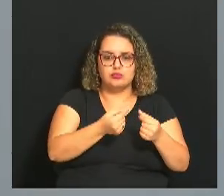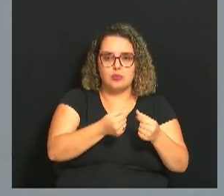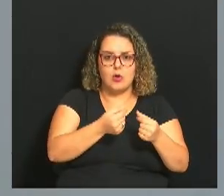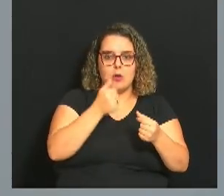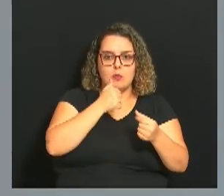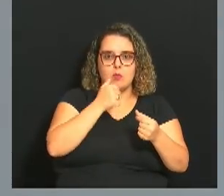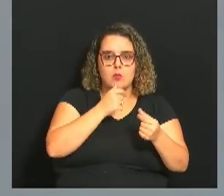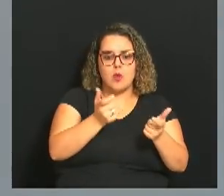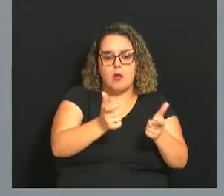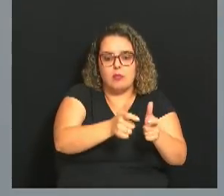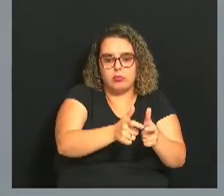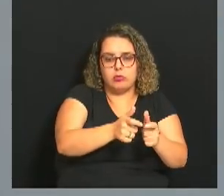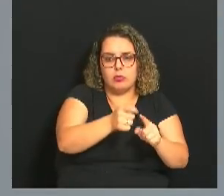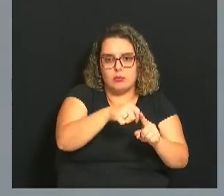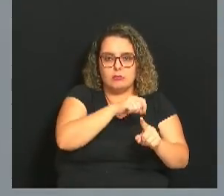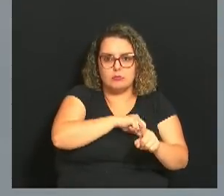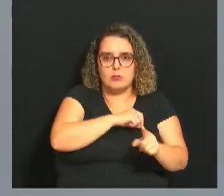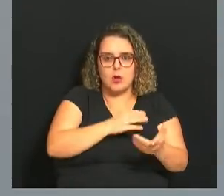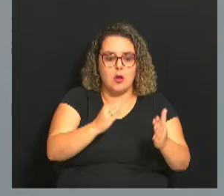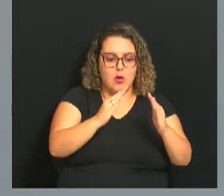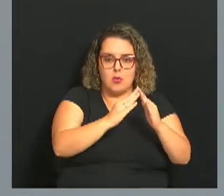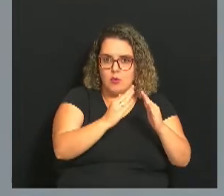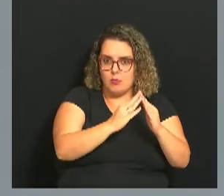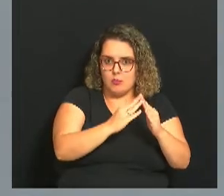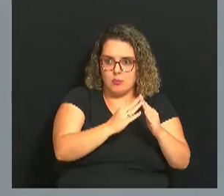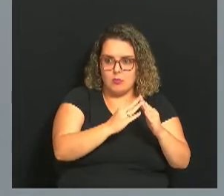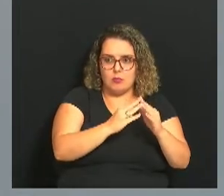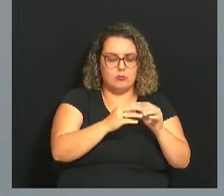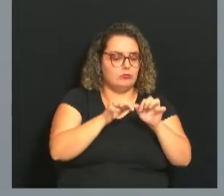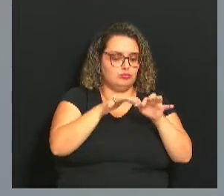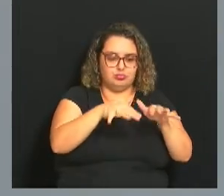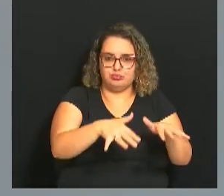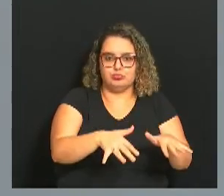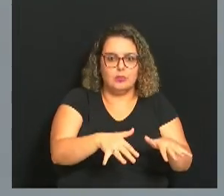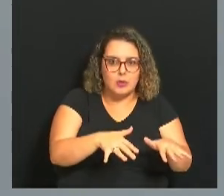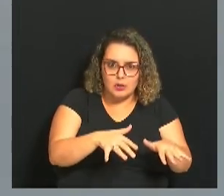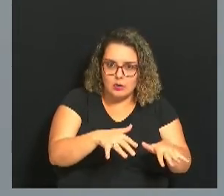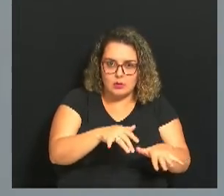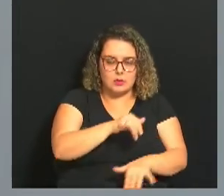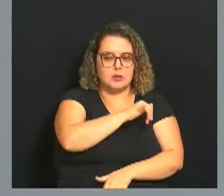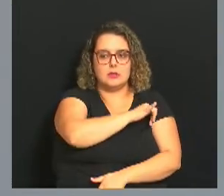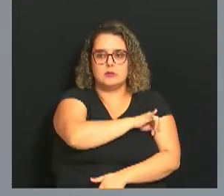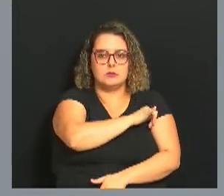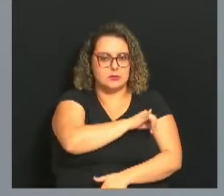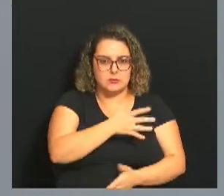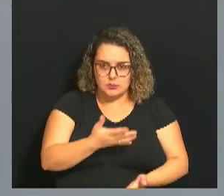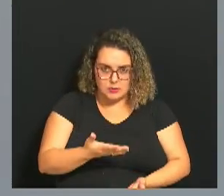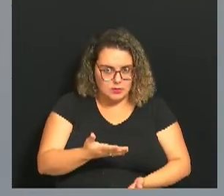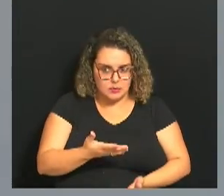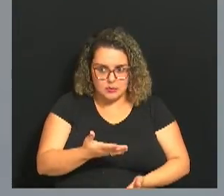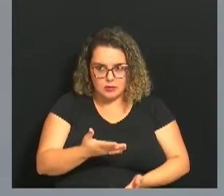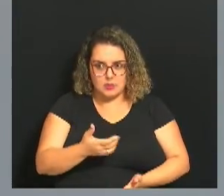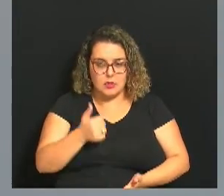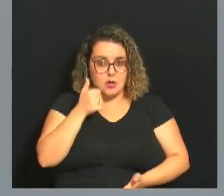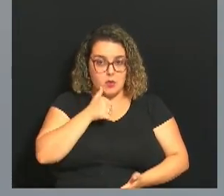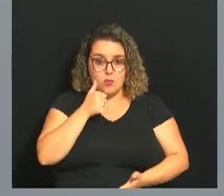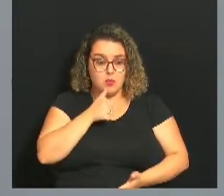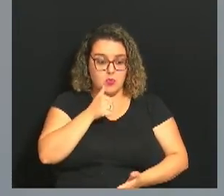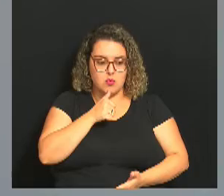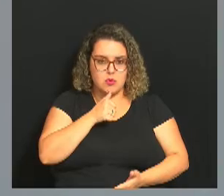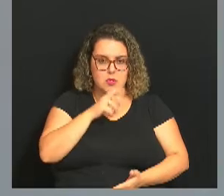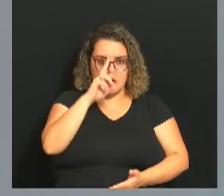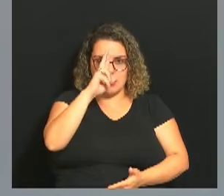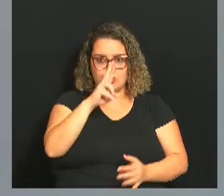trabalho. Então, uma casa que foi danificada, atingida, em Petrópolis, em que a casa, a chefe é uma mulher, já se sabe